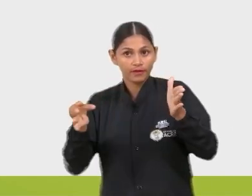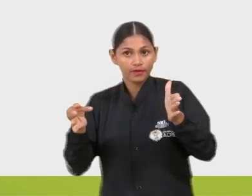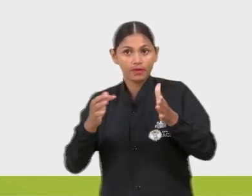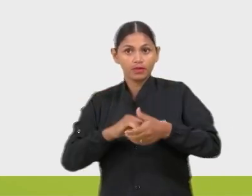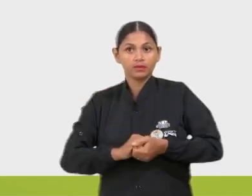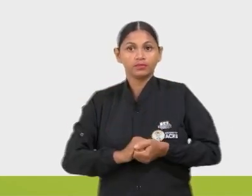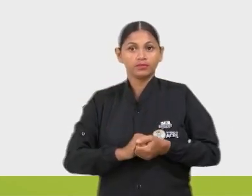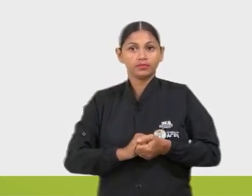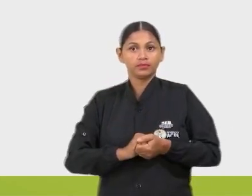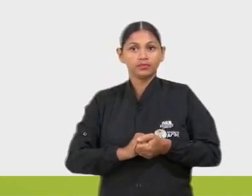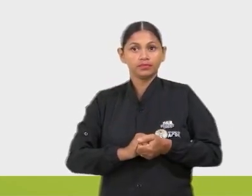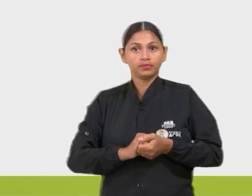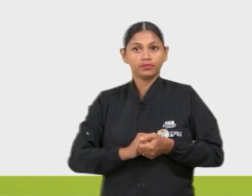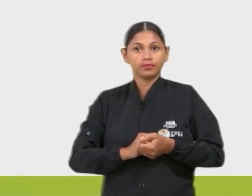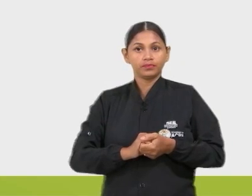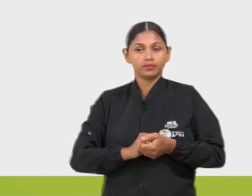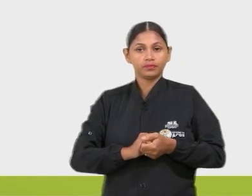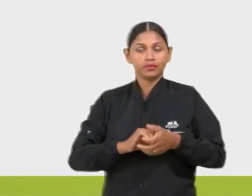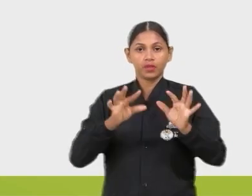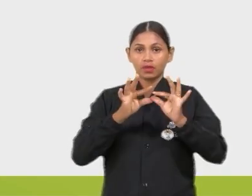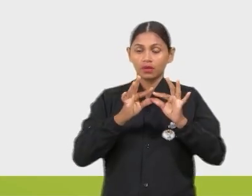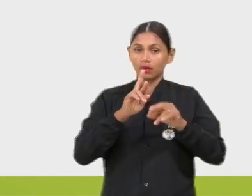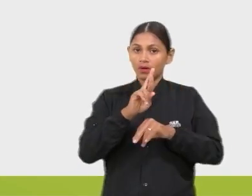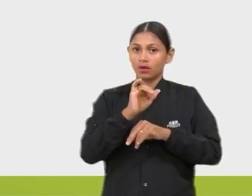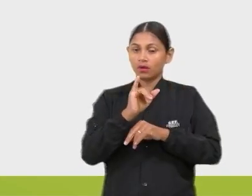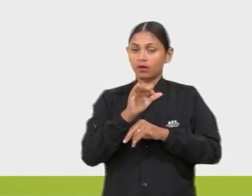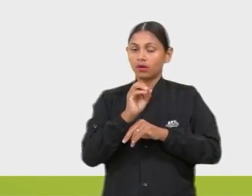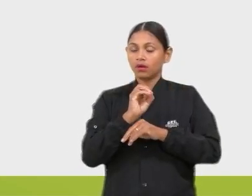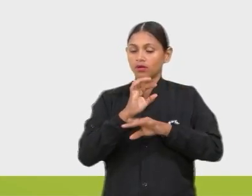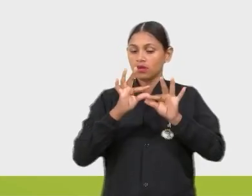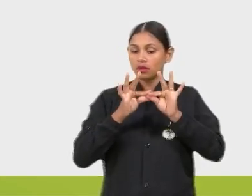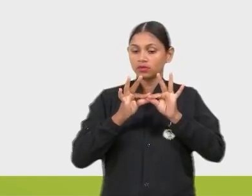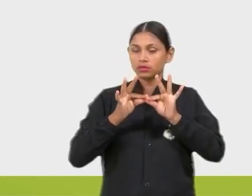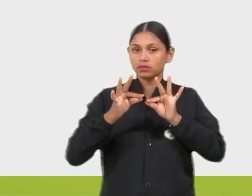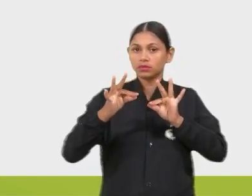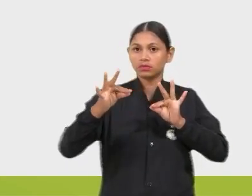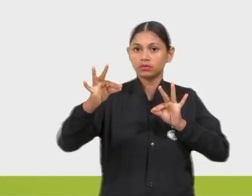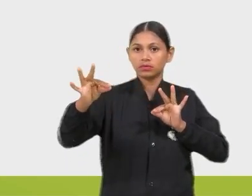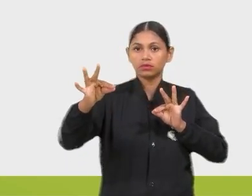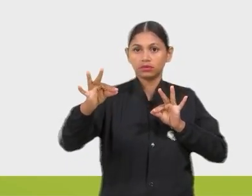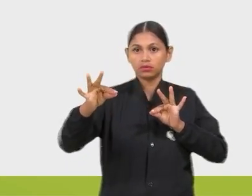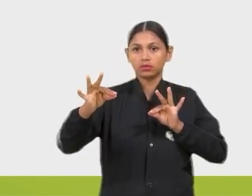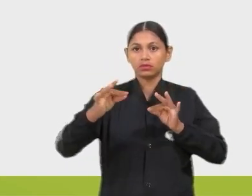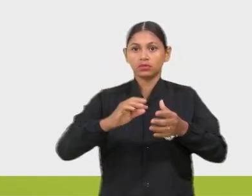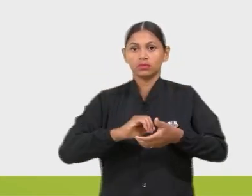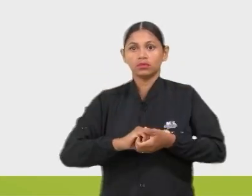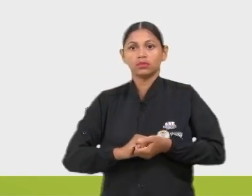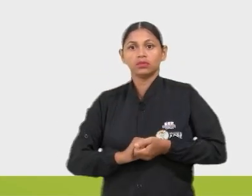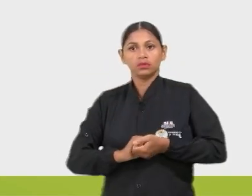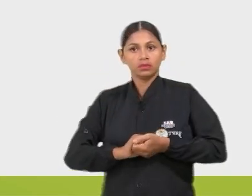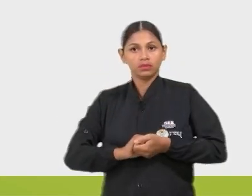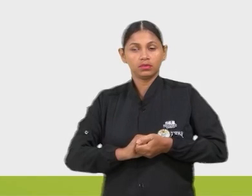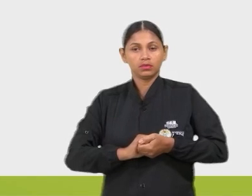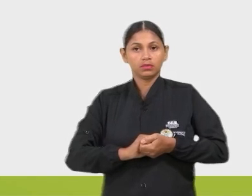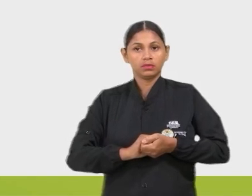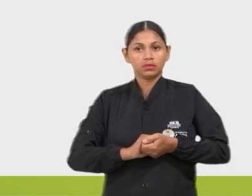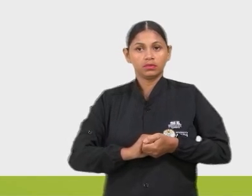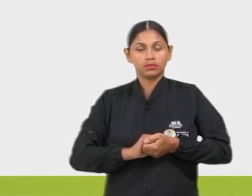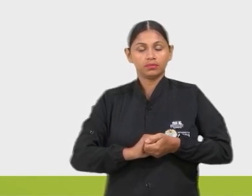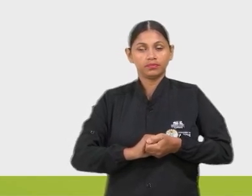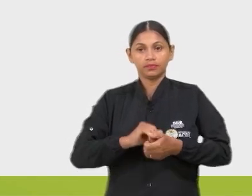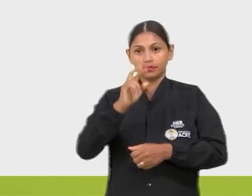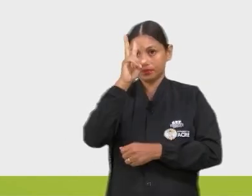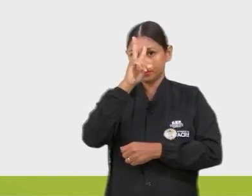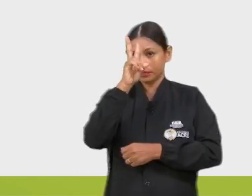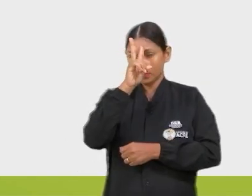temos o raio, que é a distância que eu tenho entre o centro e esse ponto aqui, né? A imagem geradora aqui, né? Isso aqui você vai lembrar do sólido